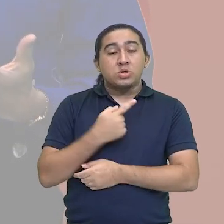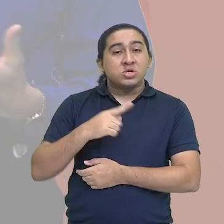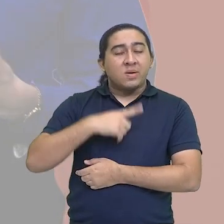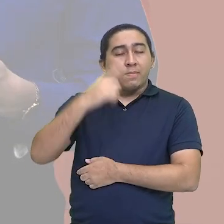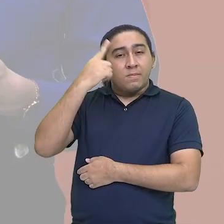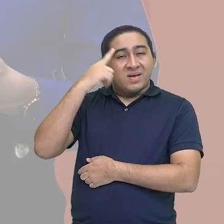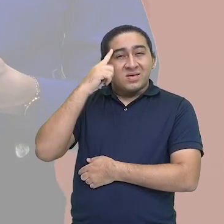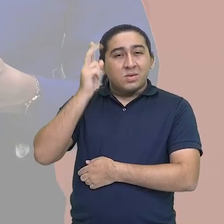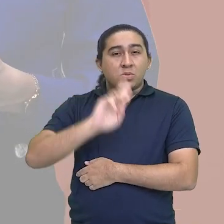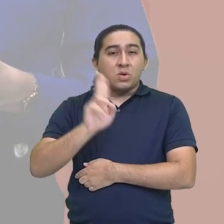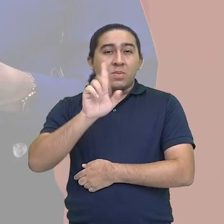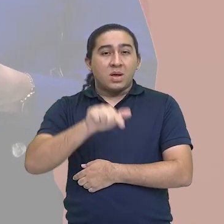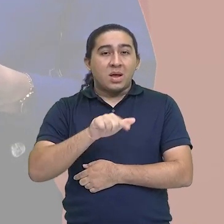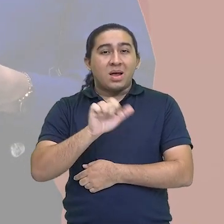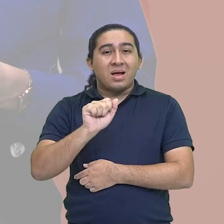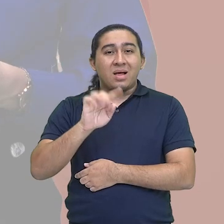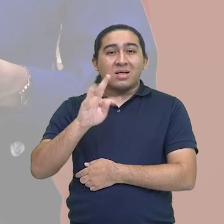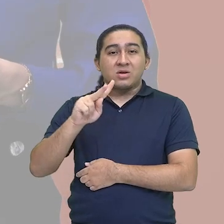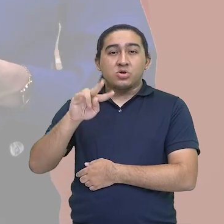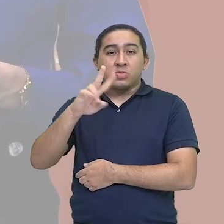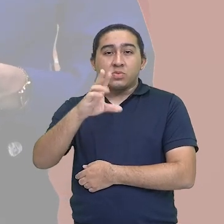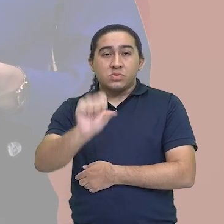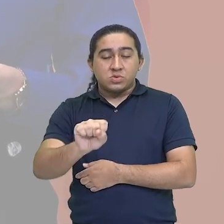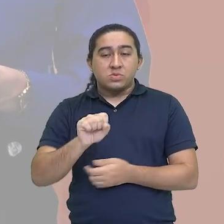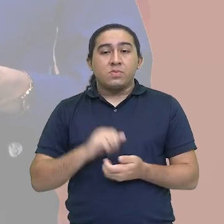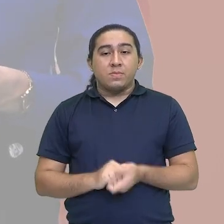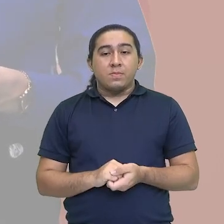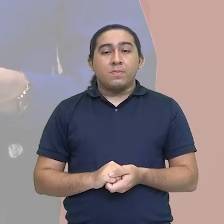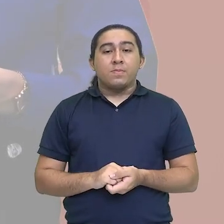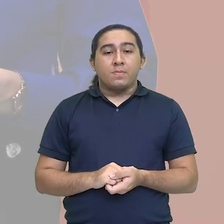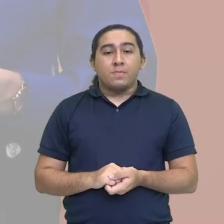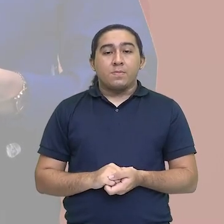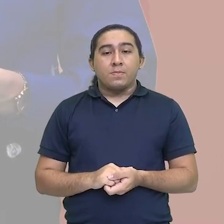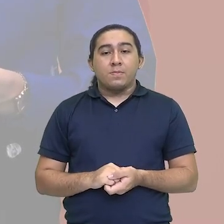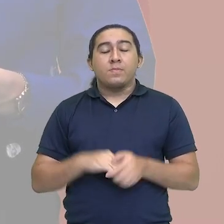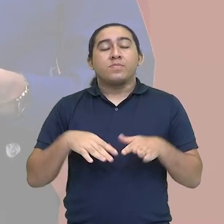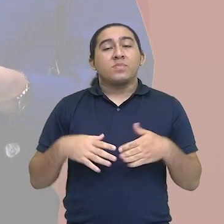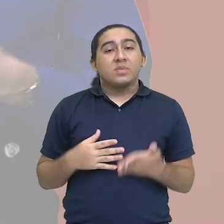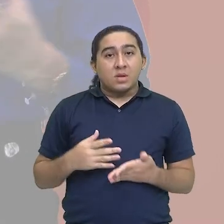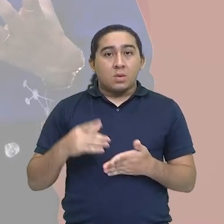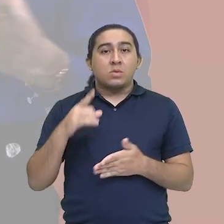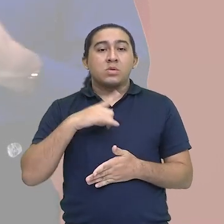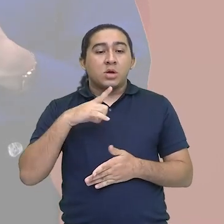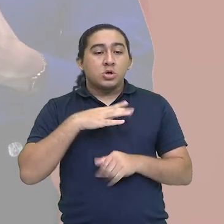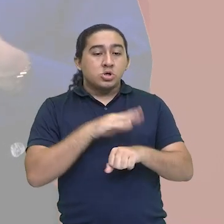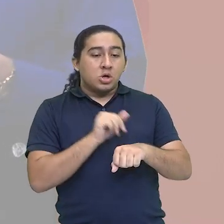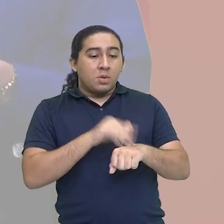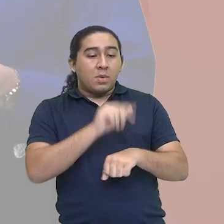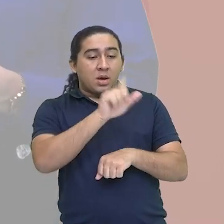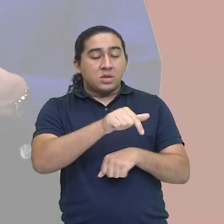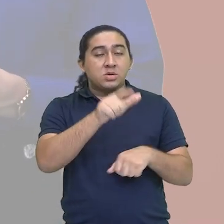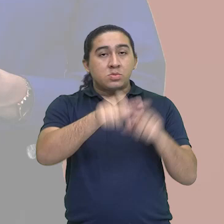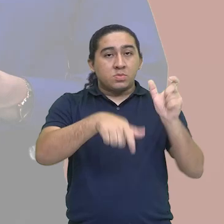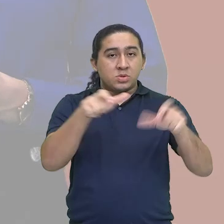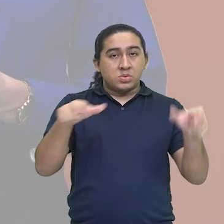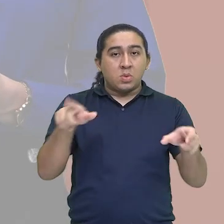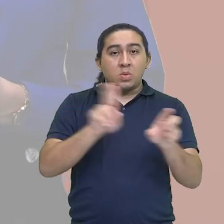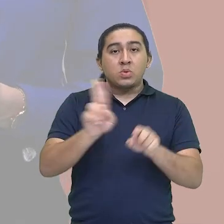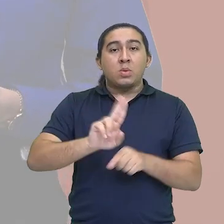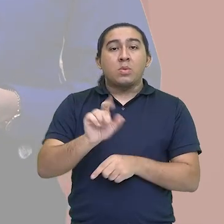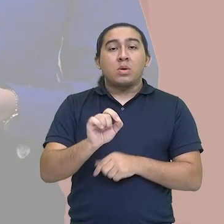chama, né, de fatores atrativos. Então, a gente chama essas pessoas, né, a gente tem essa denominação